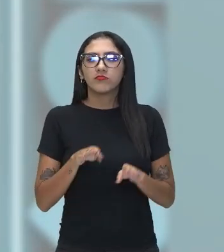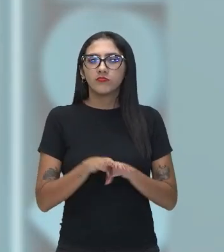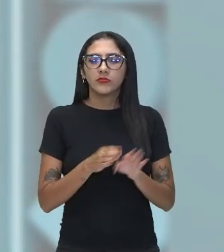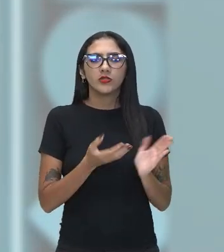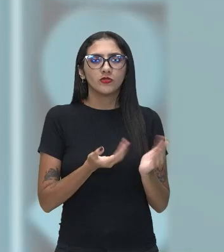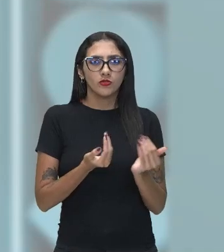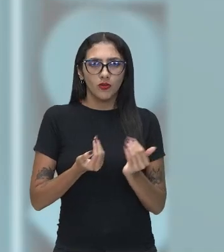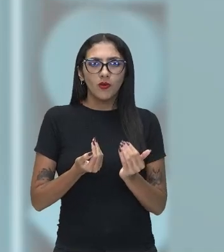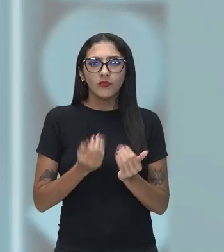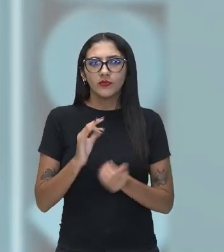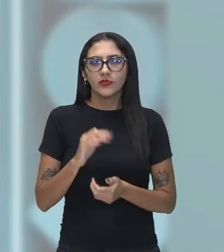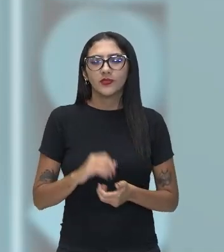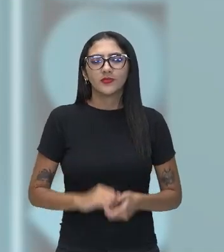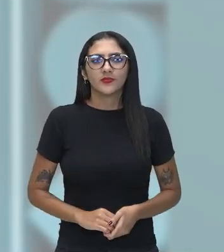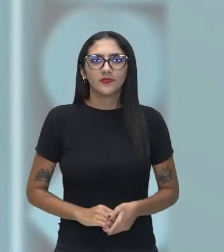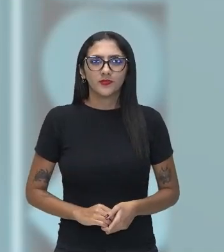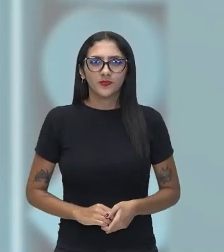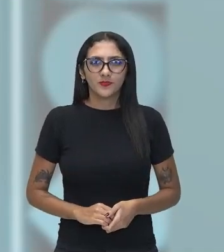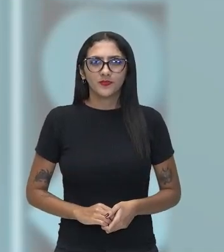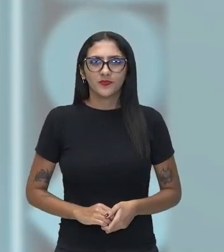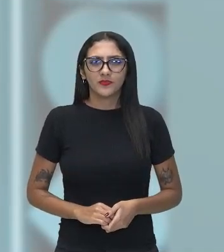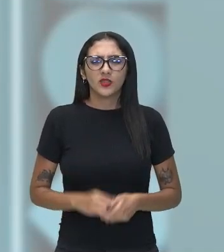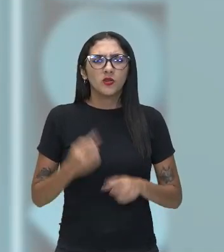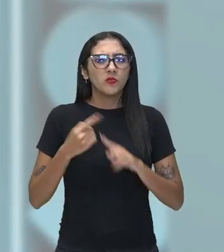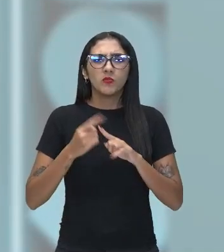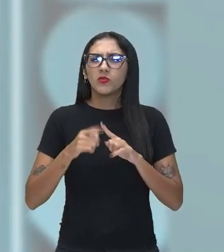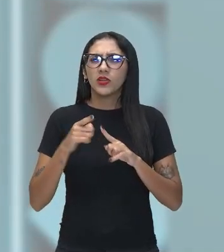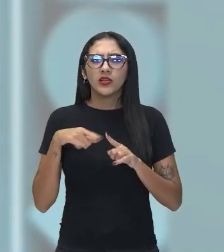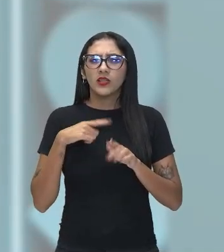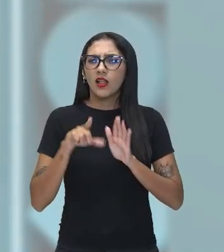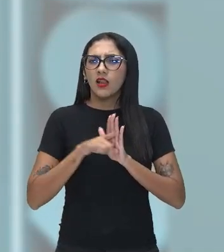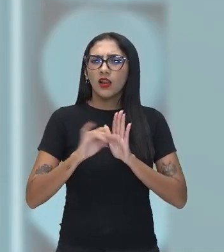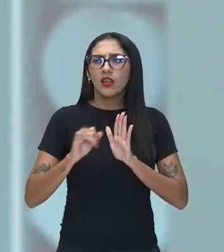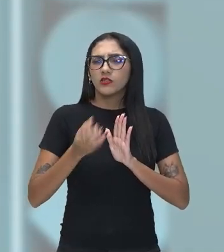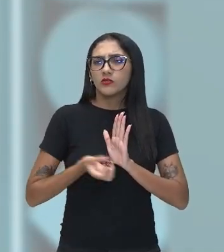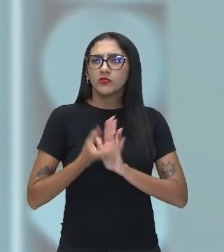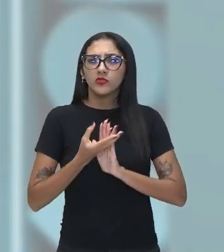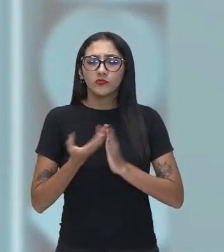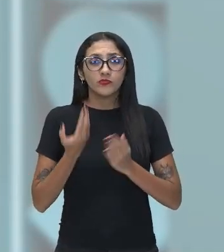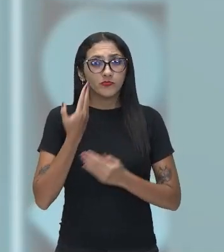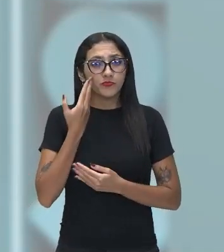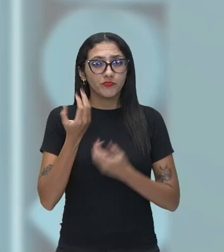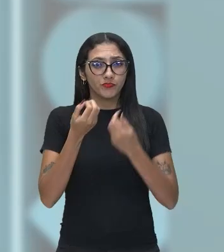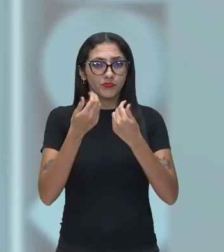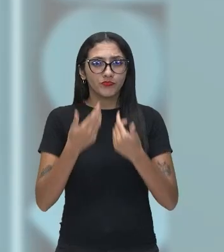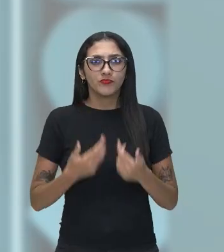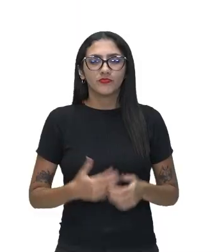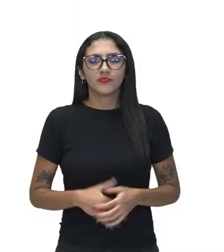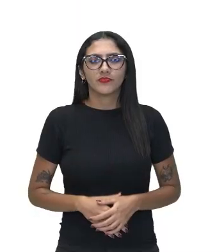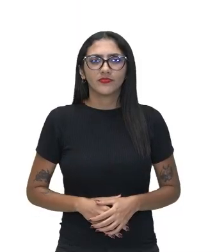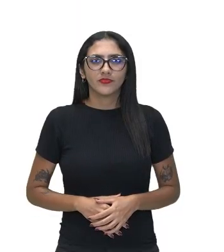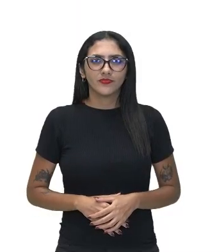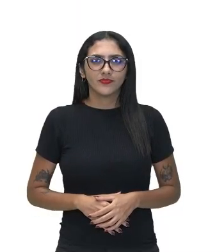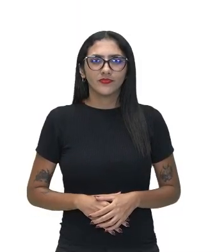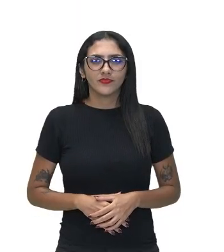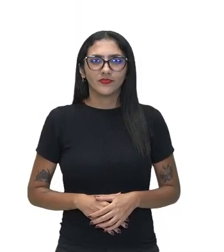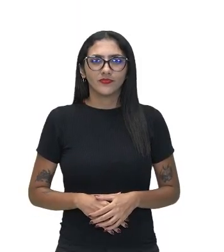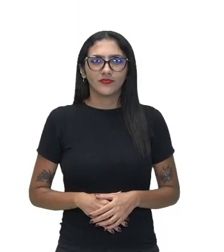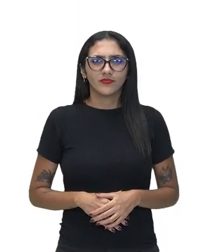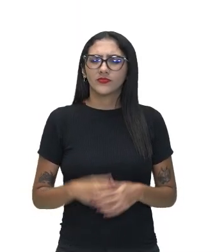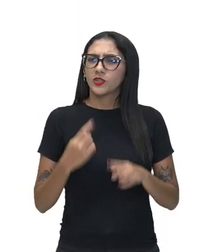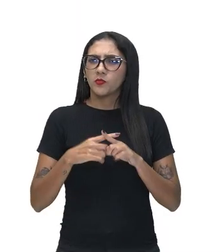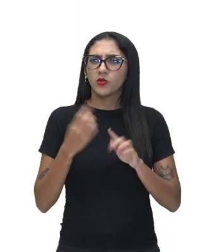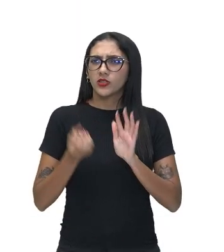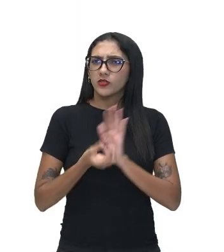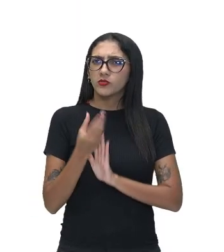do adolescente. Agora, por que essa lei surgiu? E é isso que o nosso texto vai responder para vocês. Por que o ECA